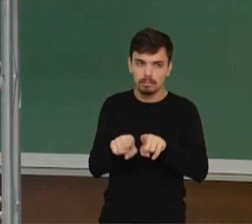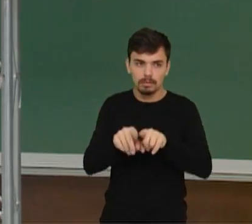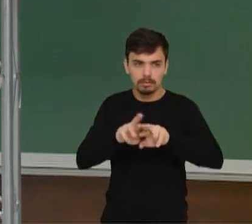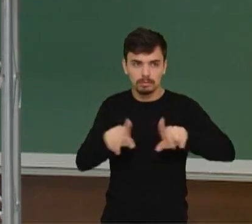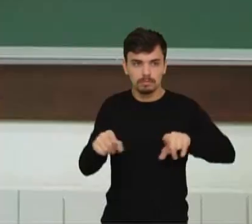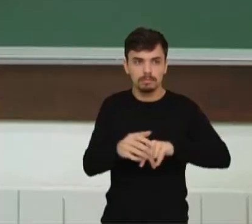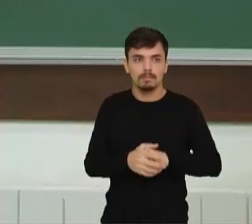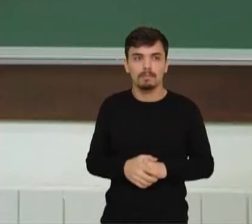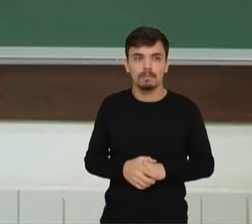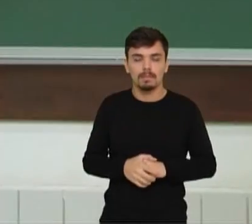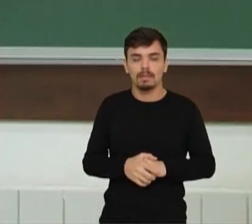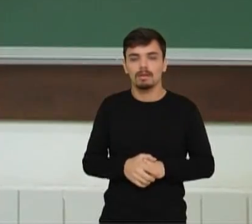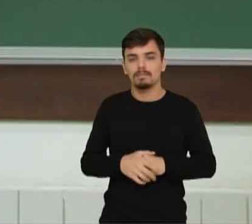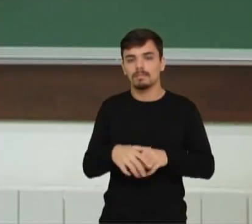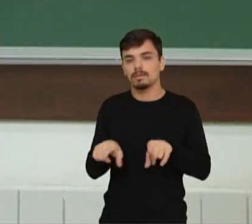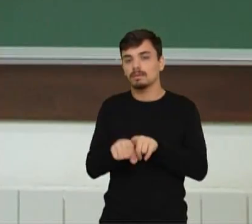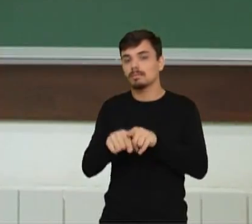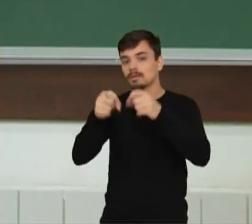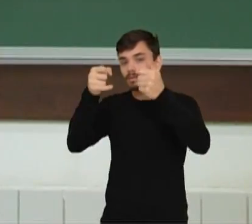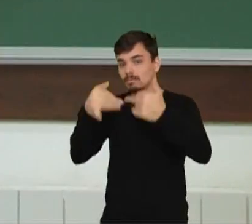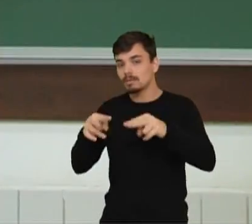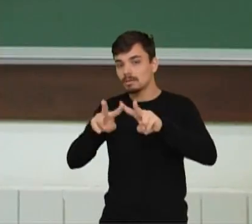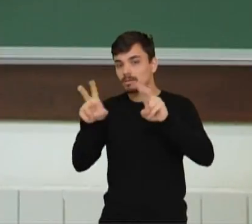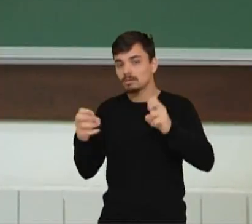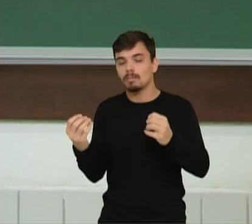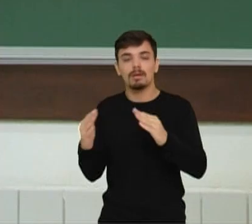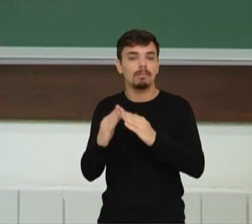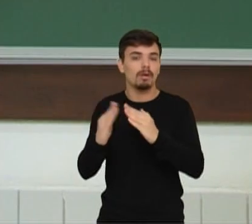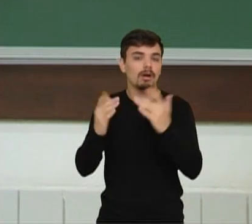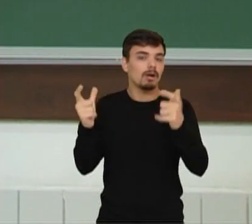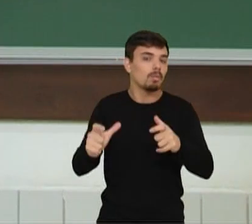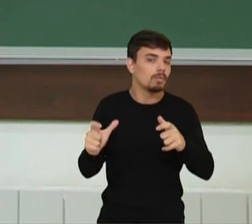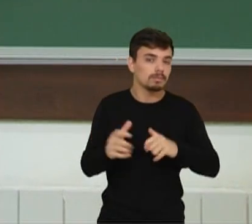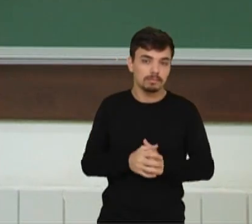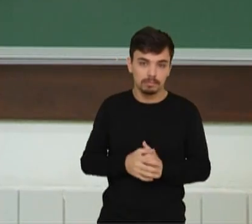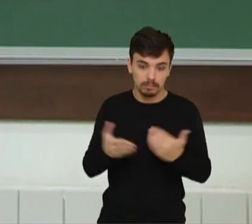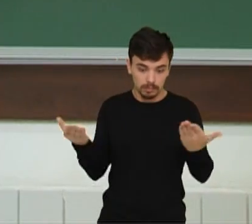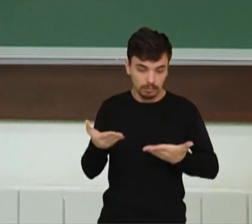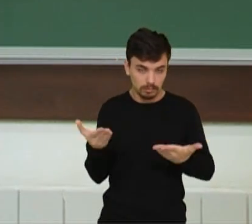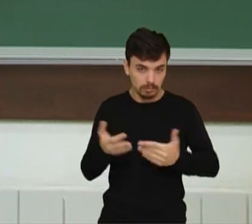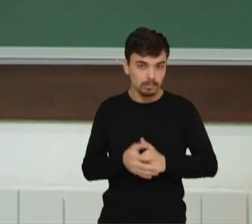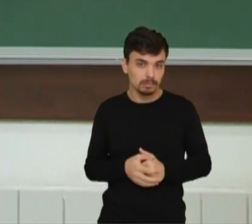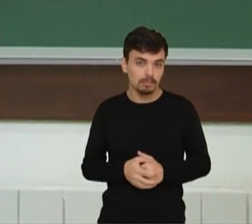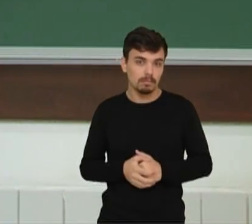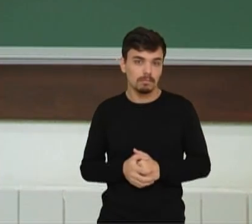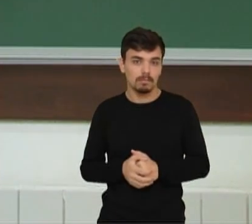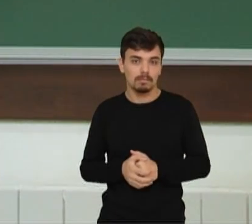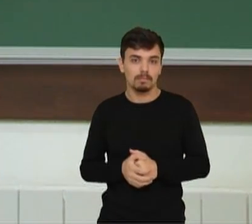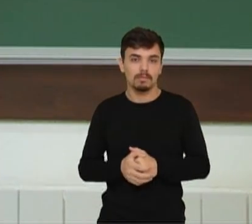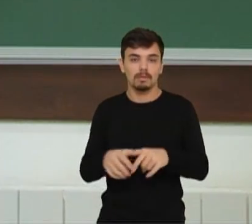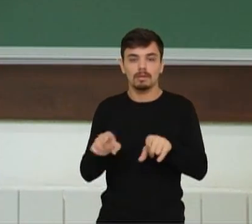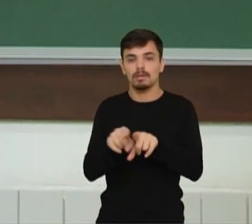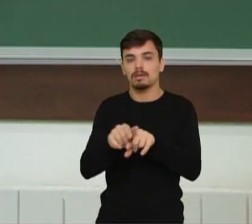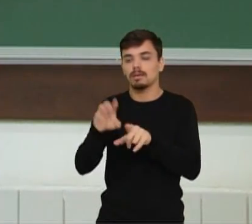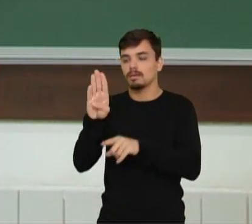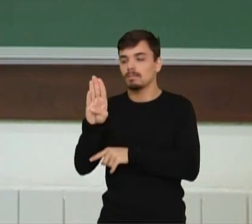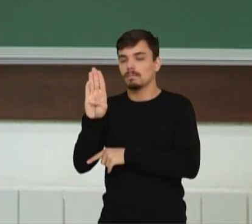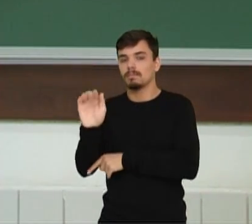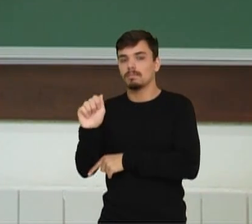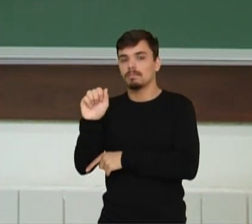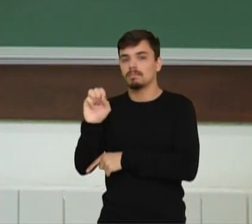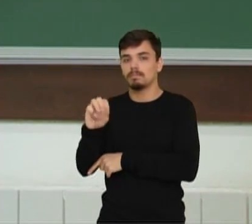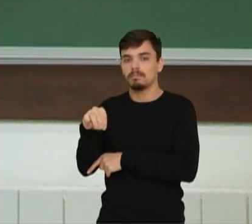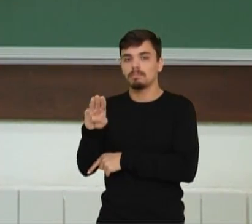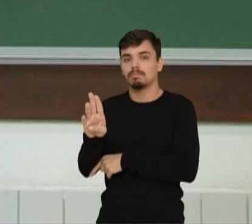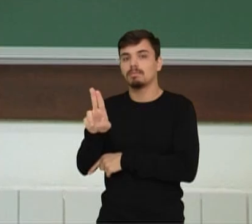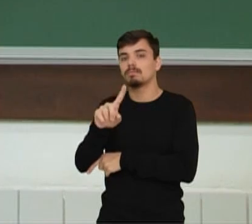diversificada. E ali fala um pouco do habitat dele hoje, né, que ele vive em locais, nos manguezais, não consegue, nos bambuzais, né, ele não consegue